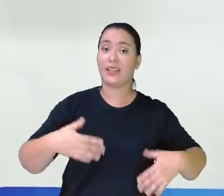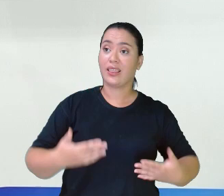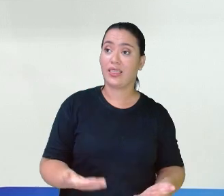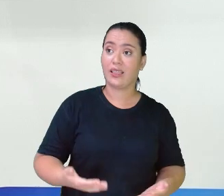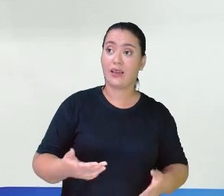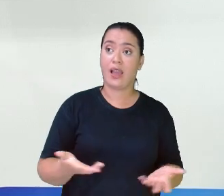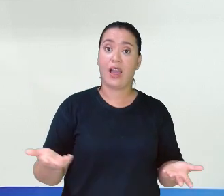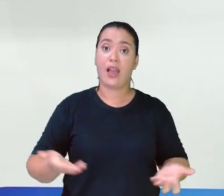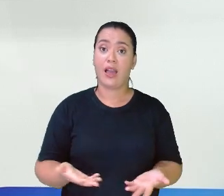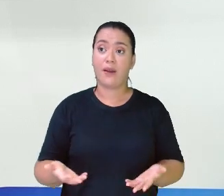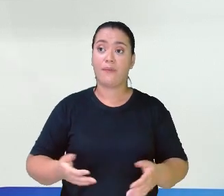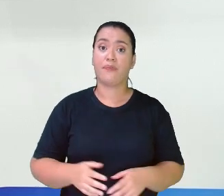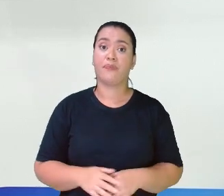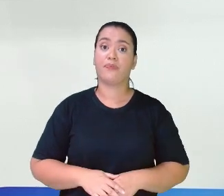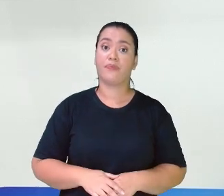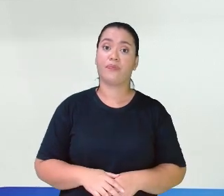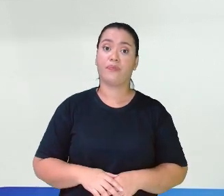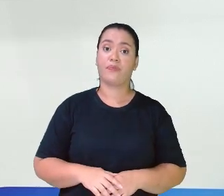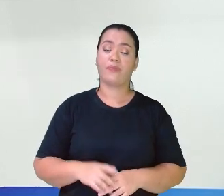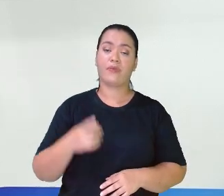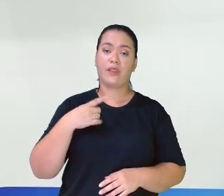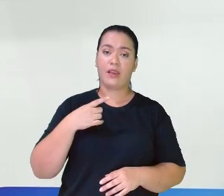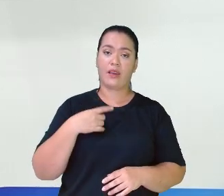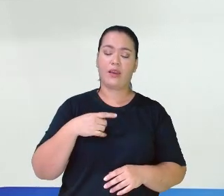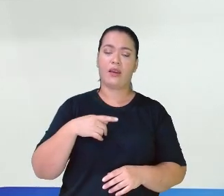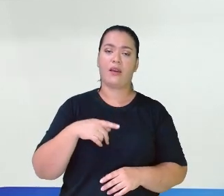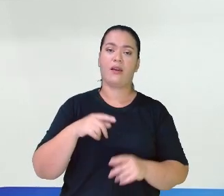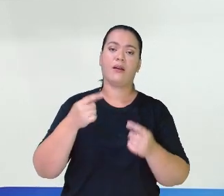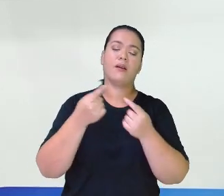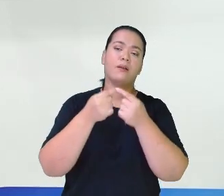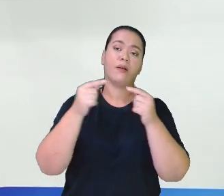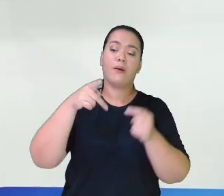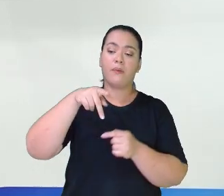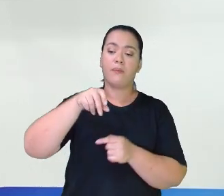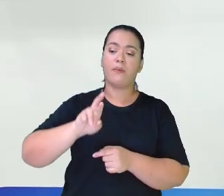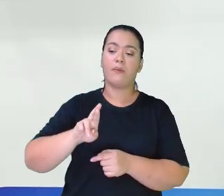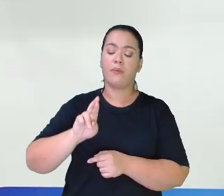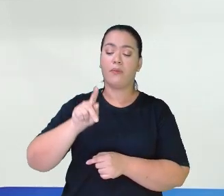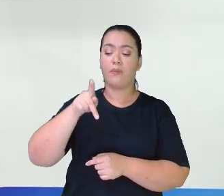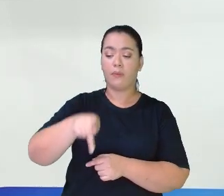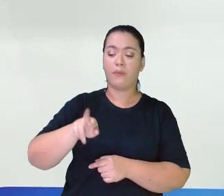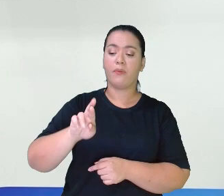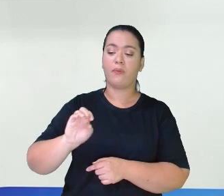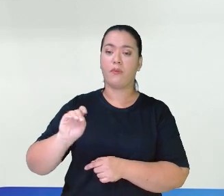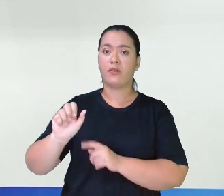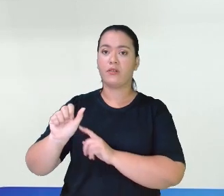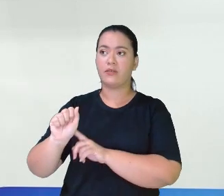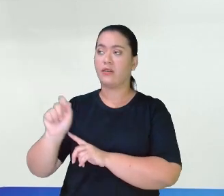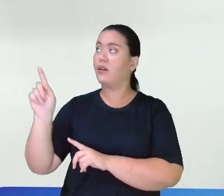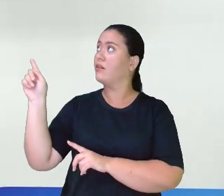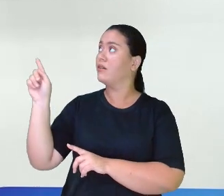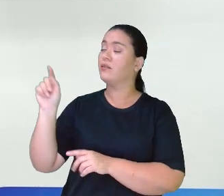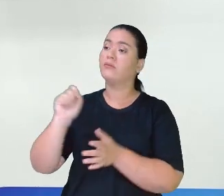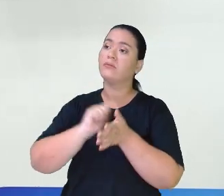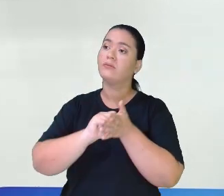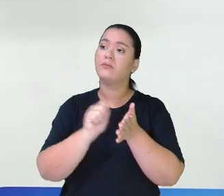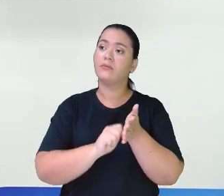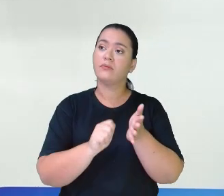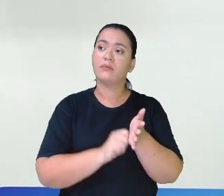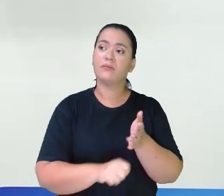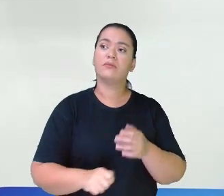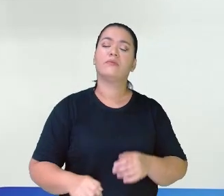veja, esse texto foi escrito em prosa. Aprendemos isso ontem. Prosa é dessa forma aqui, ó.